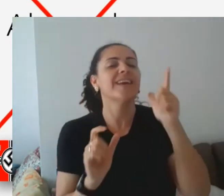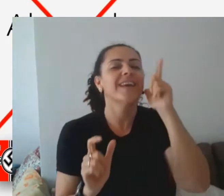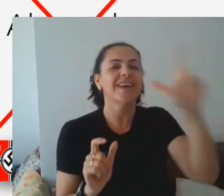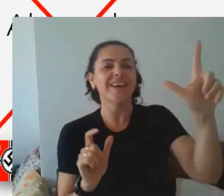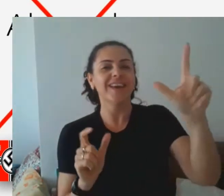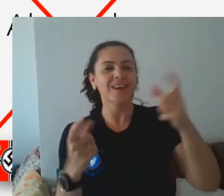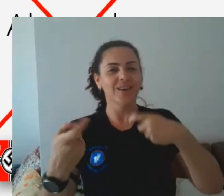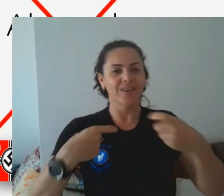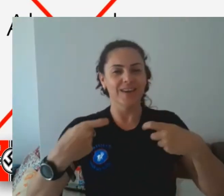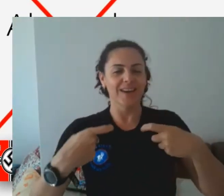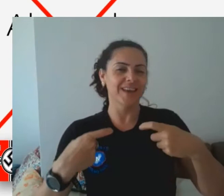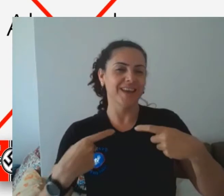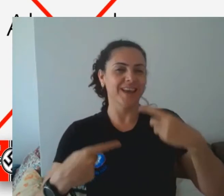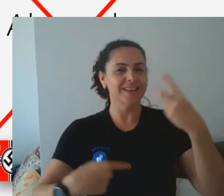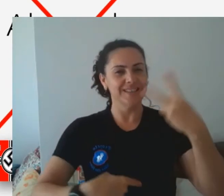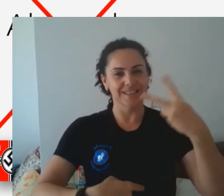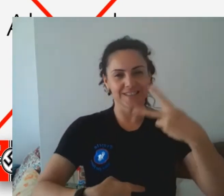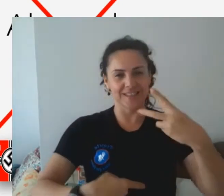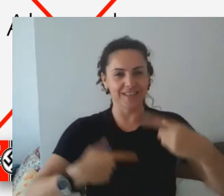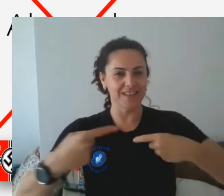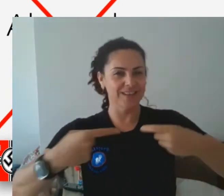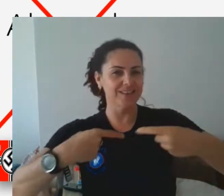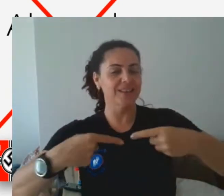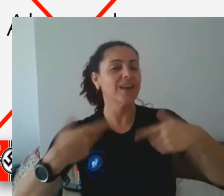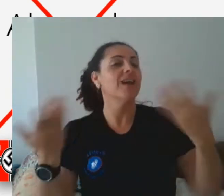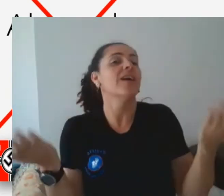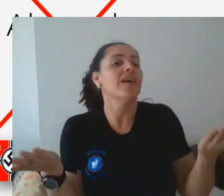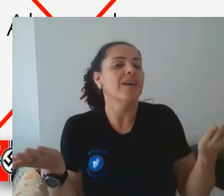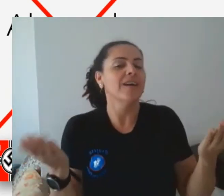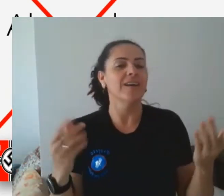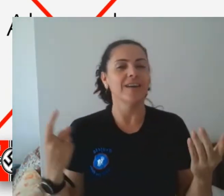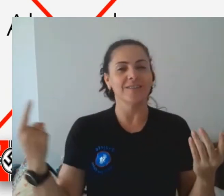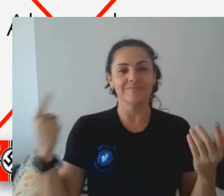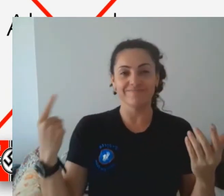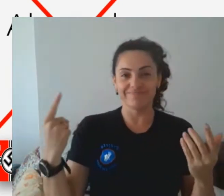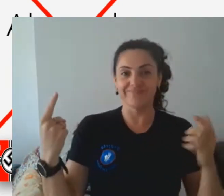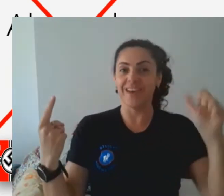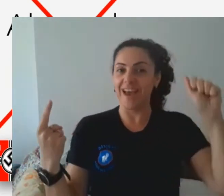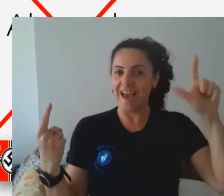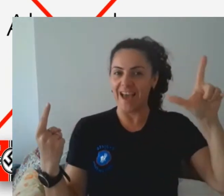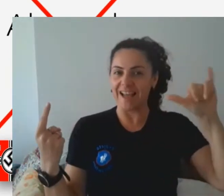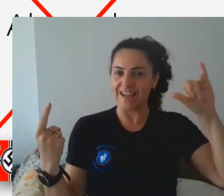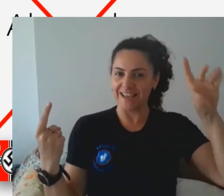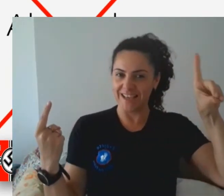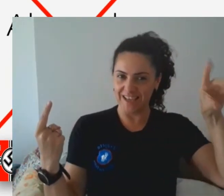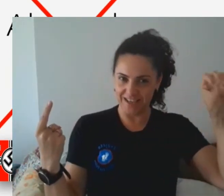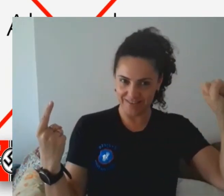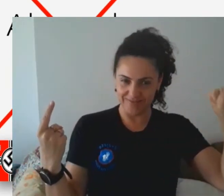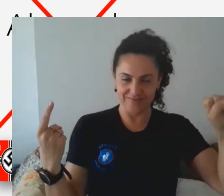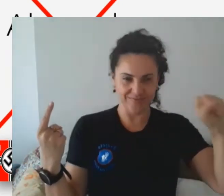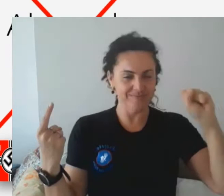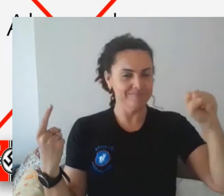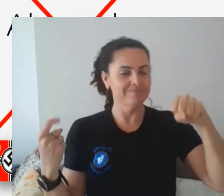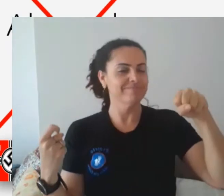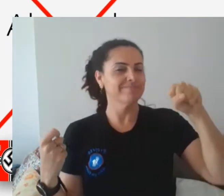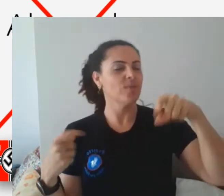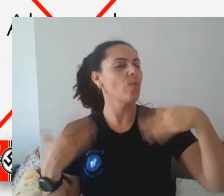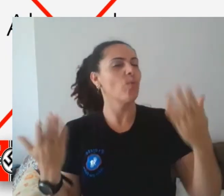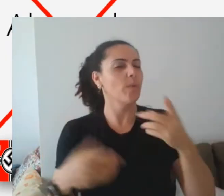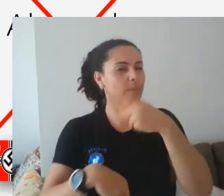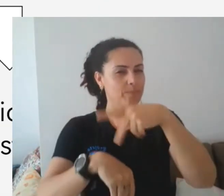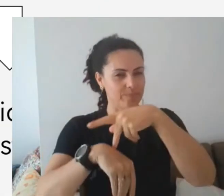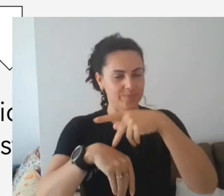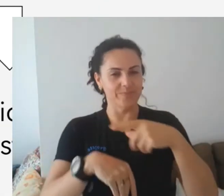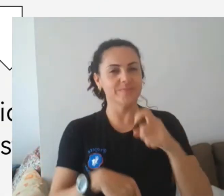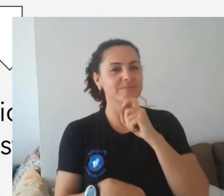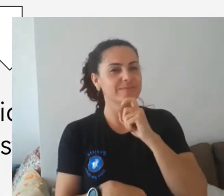ganharam a Segunda Guerra Mundial, com o lado ali dos Estados Unidos, União Soviética, Reino Unido, França, tá? Mas